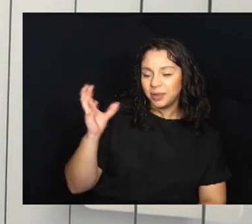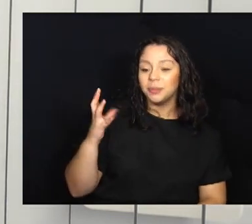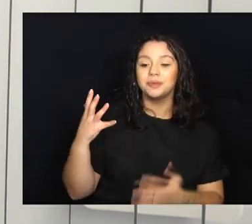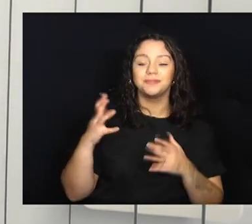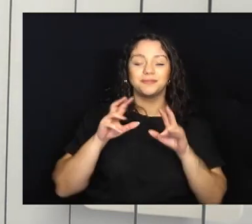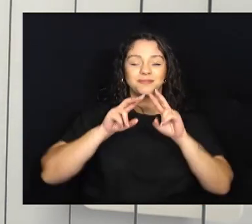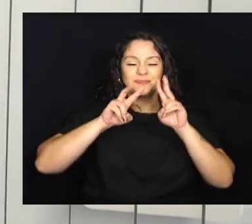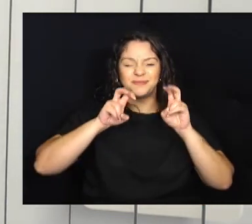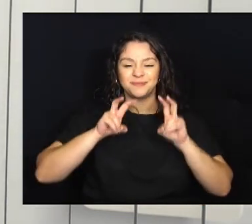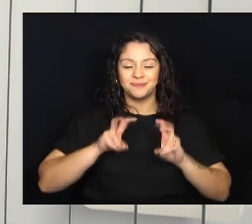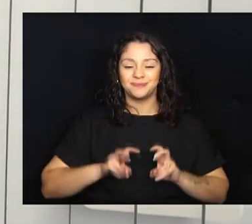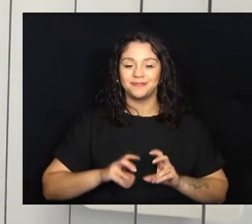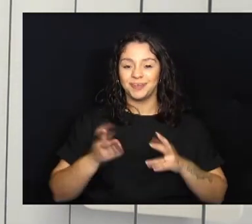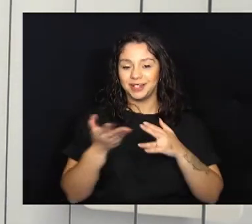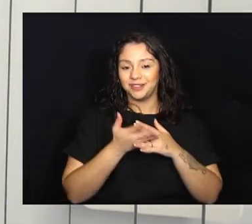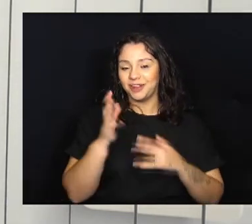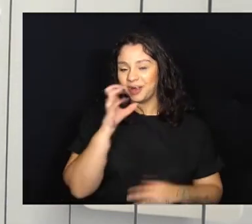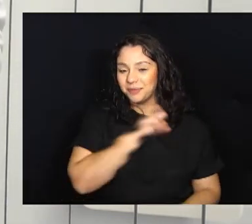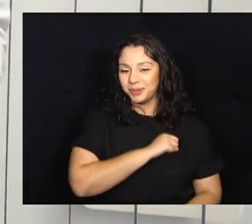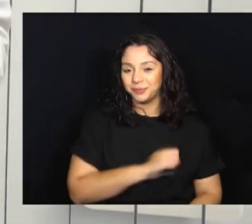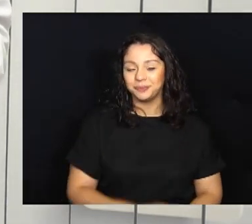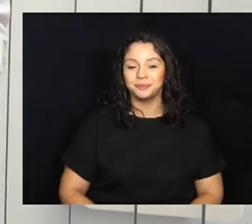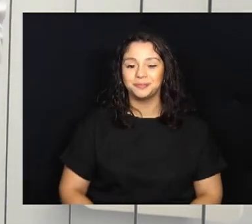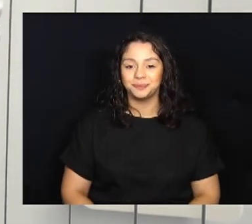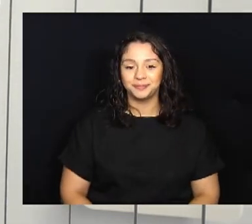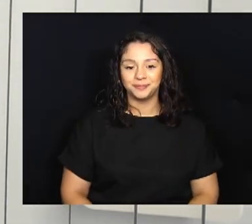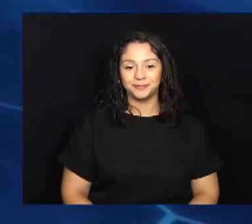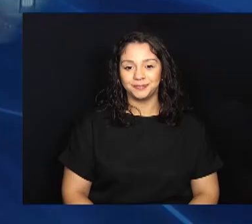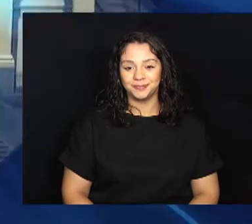daí que o nosso intervalo é rapidinho.